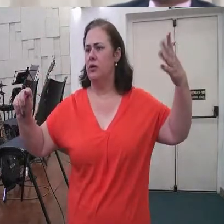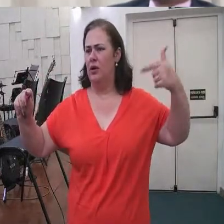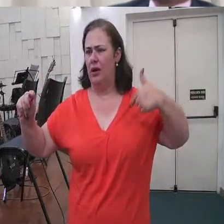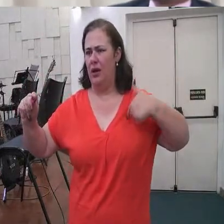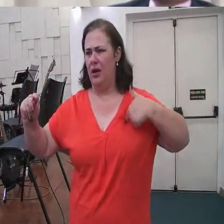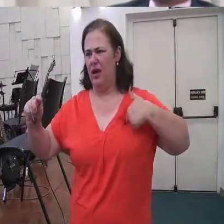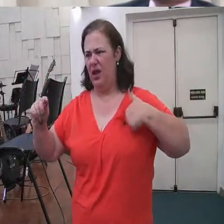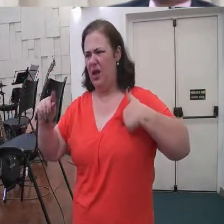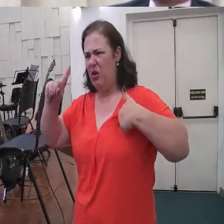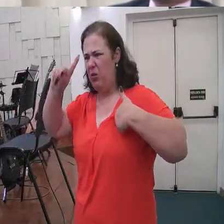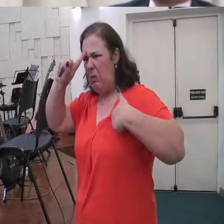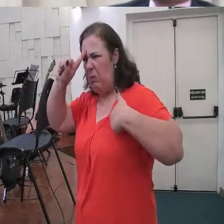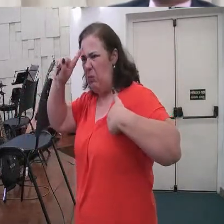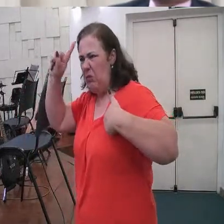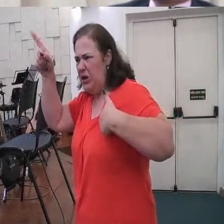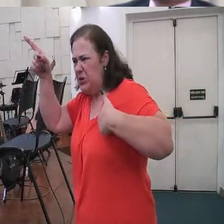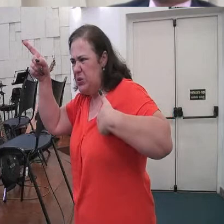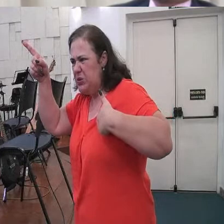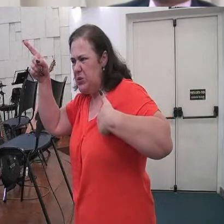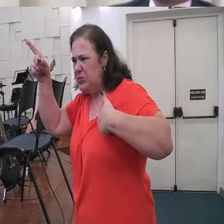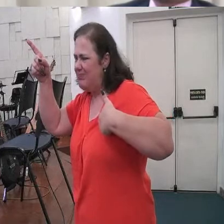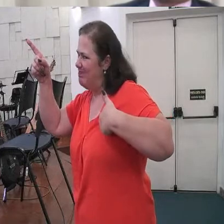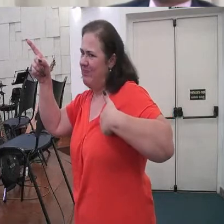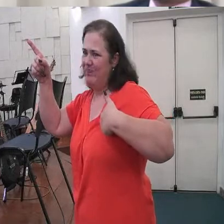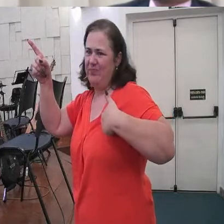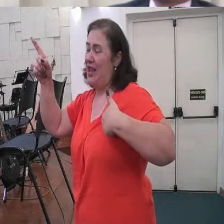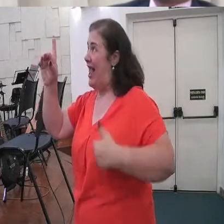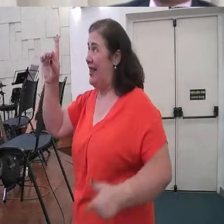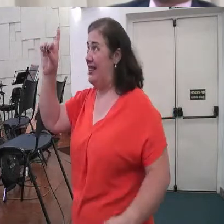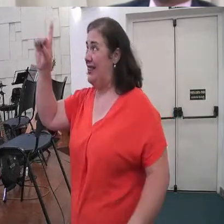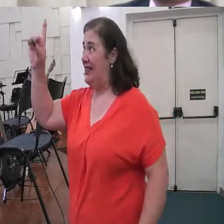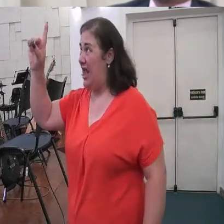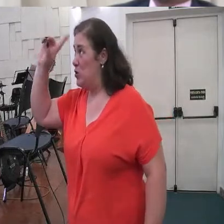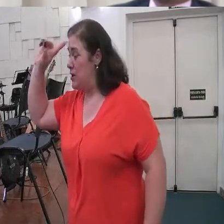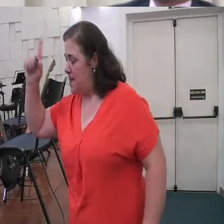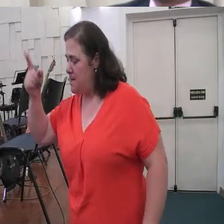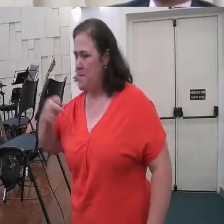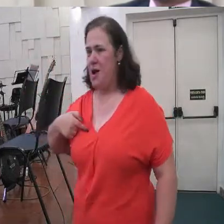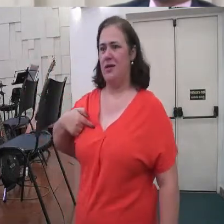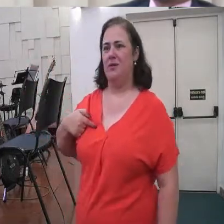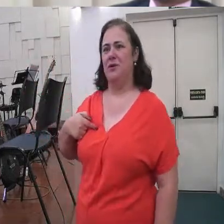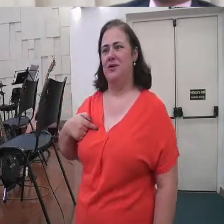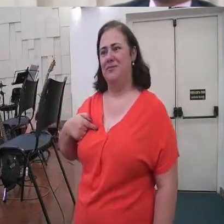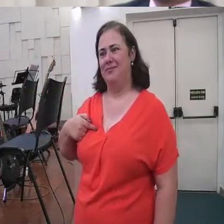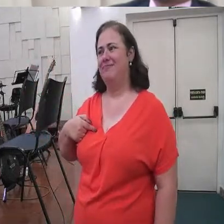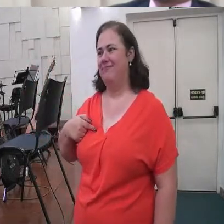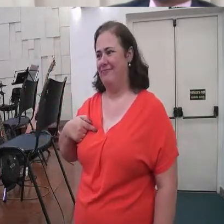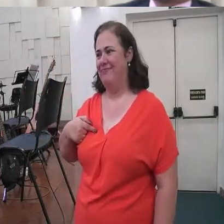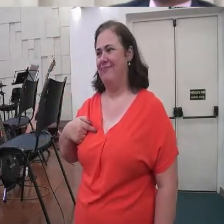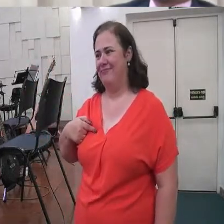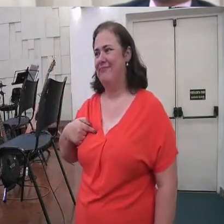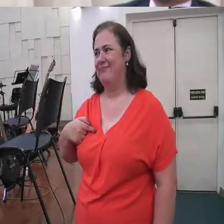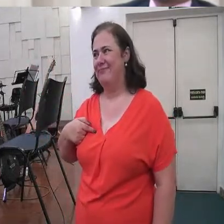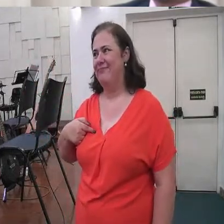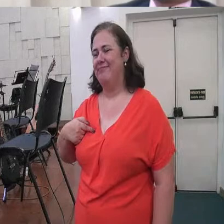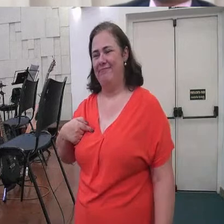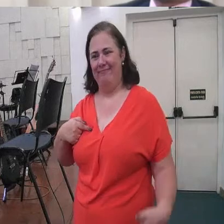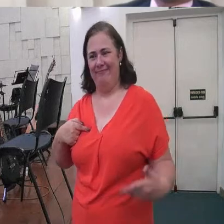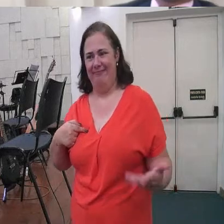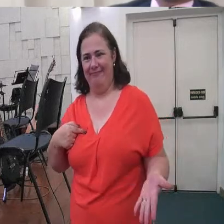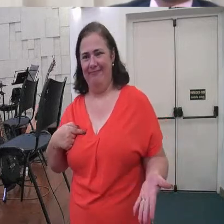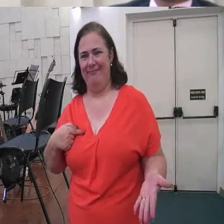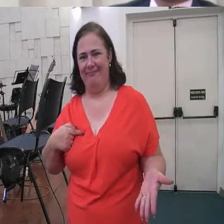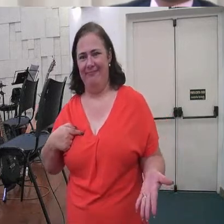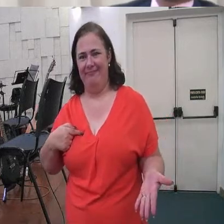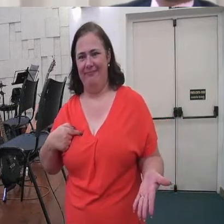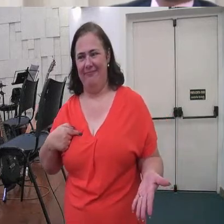não é a sua vontade que precisa se adequar à minha, mas é a minha que precisa se adequar à sua.